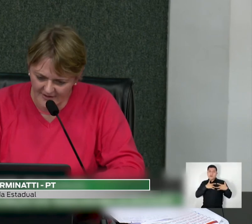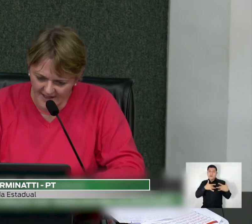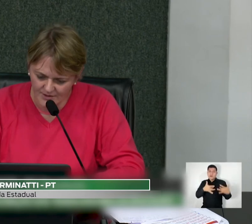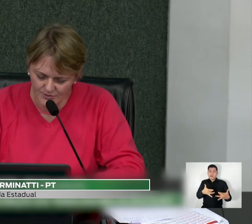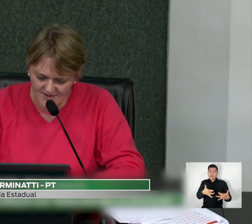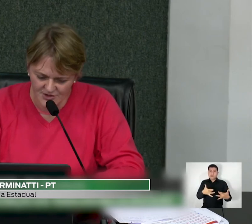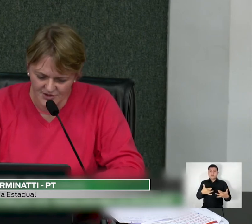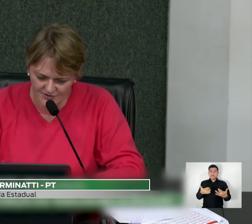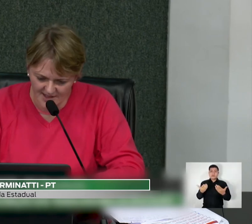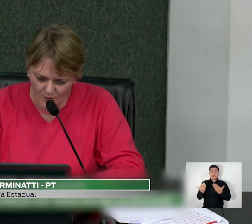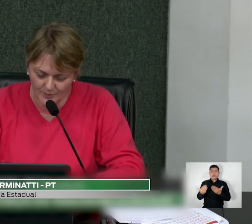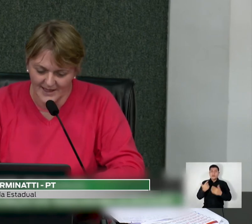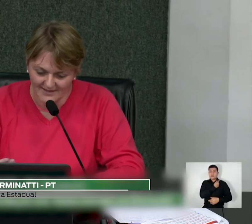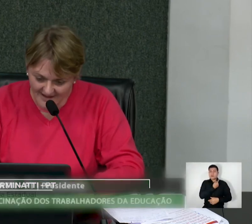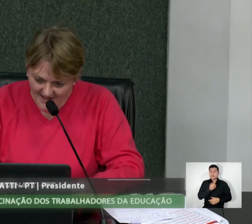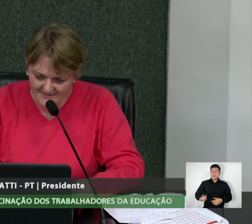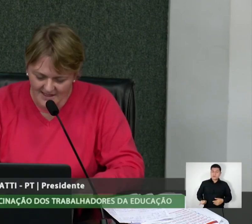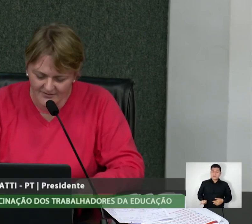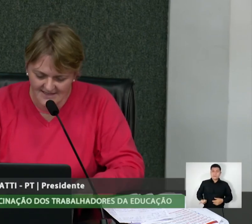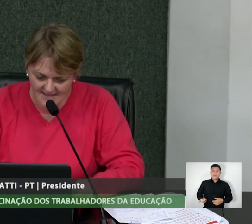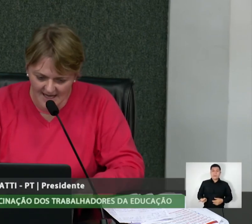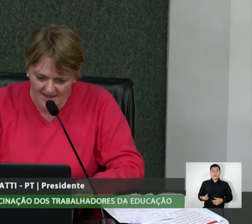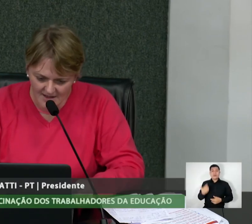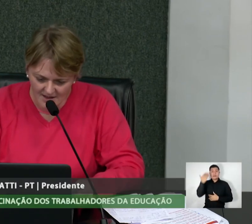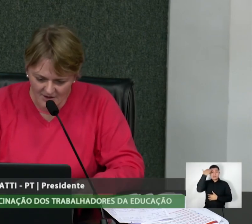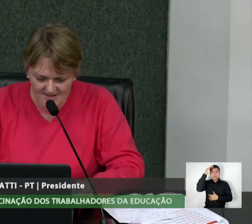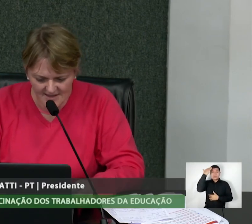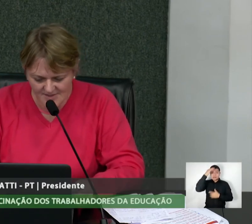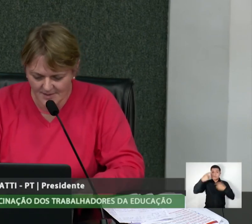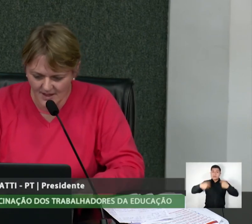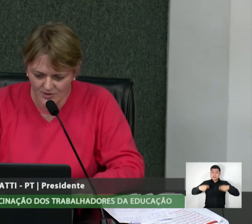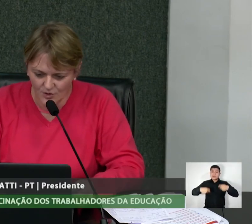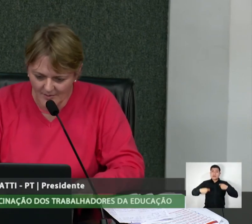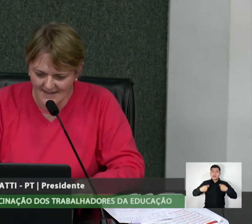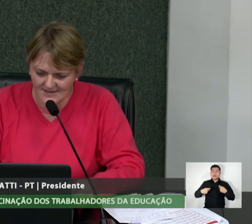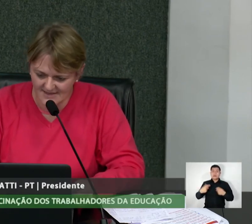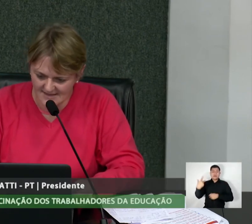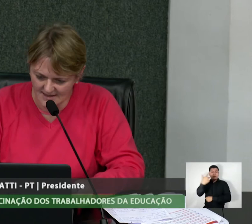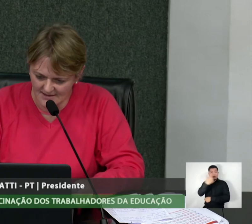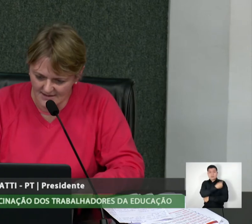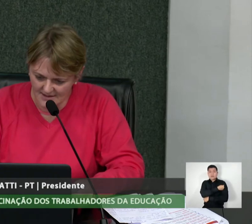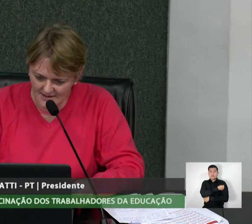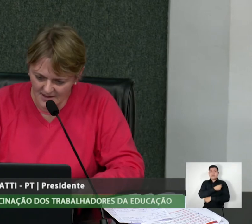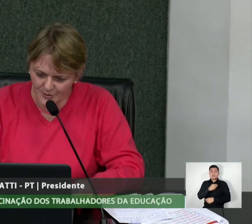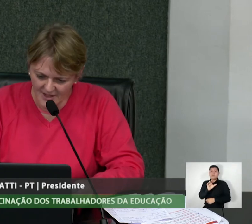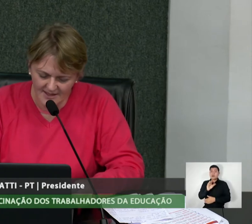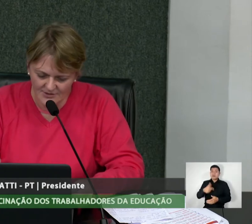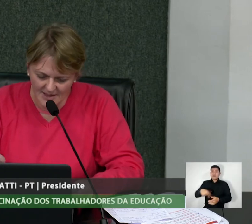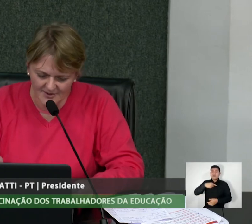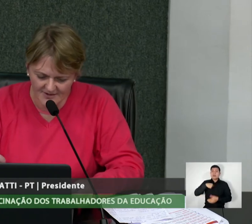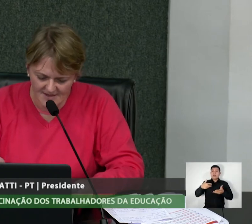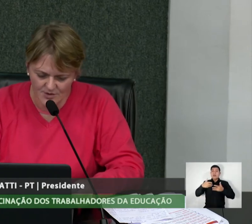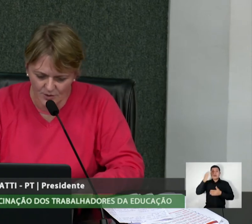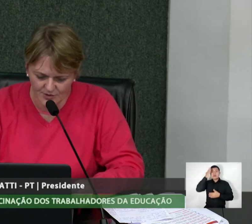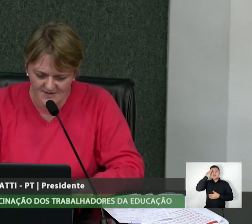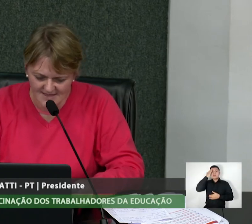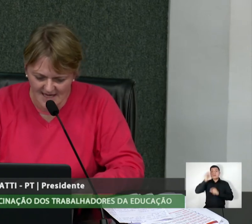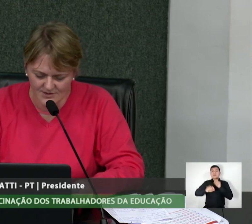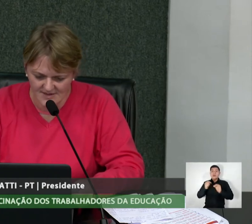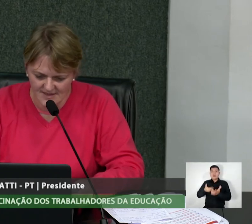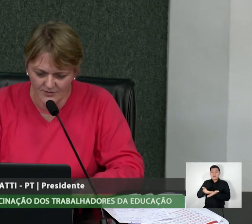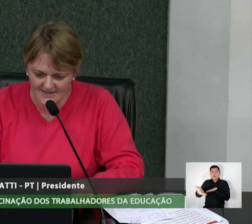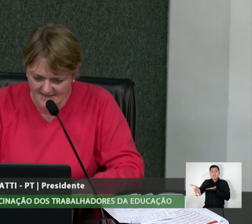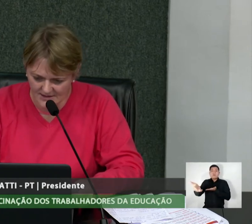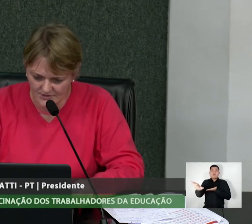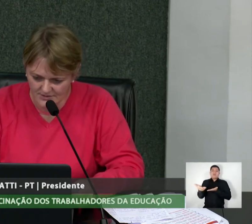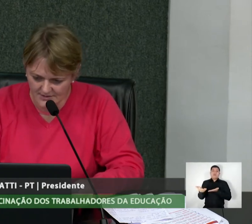parte do governo, no sentido de compreender que tem que vacinar, nós queremos saber quando começa a vacina e por que não dá para fazer o que outros